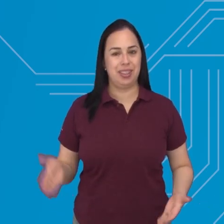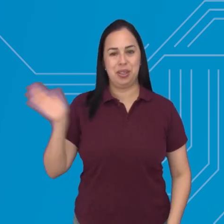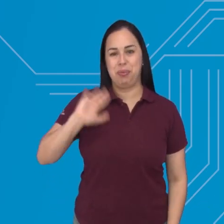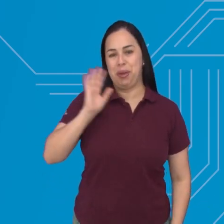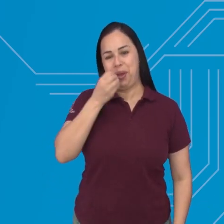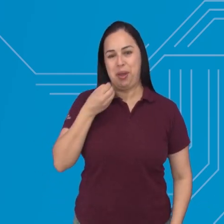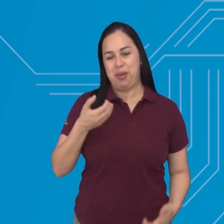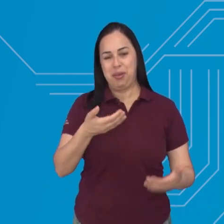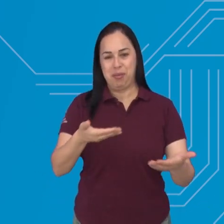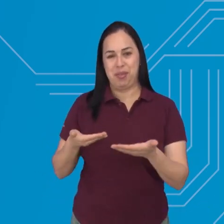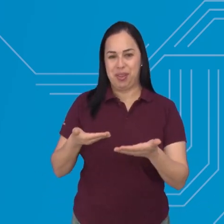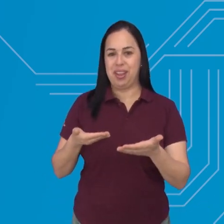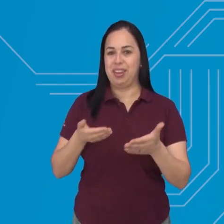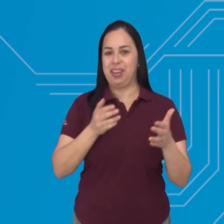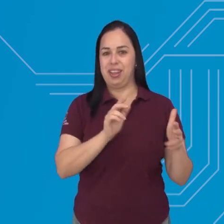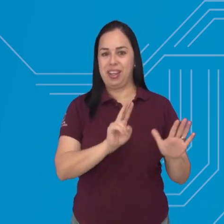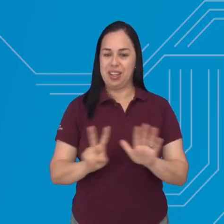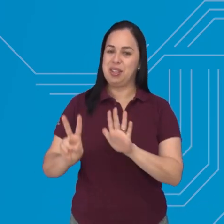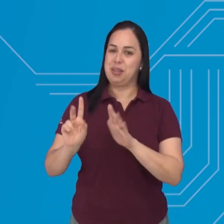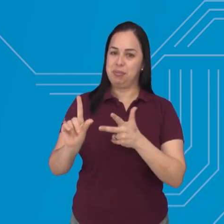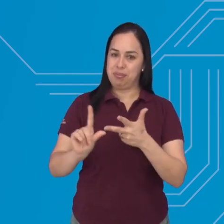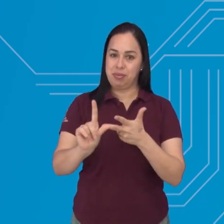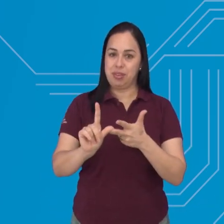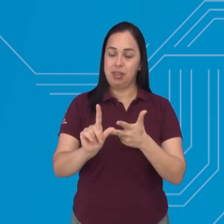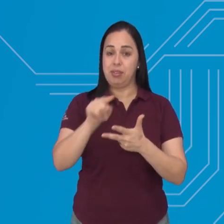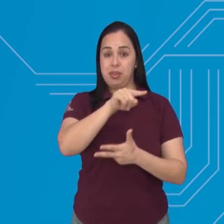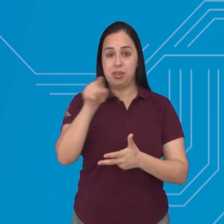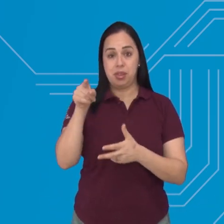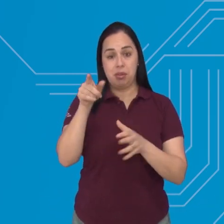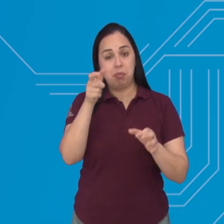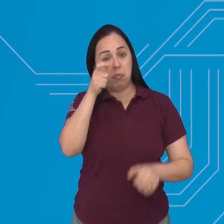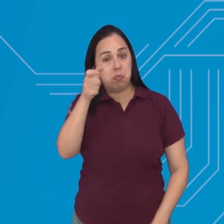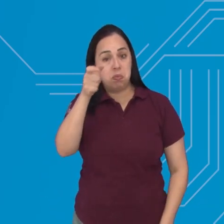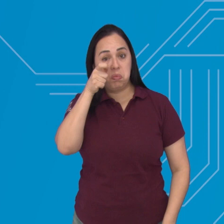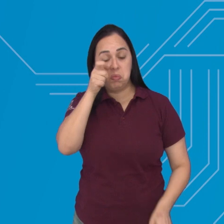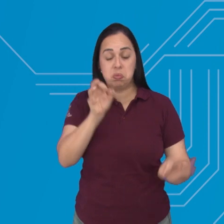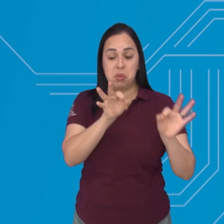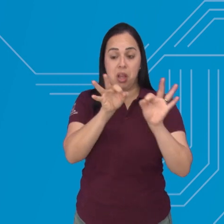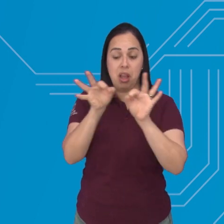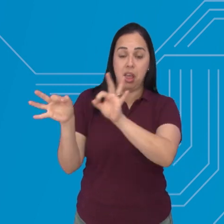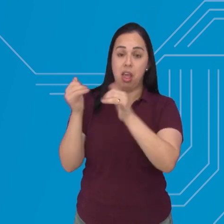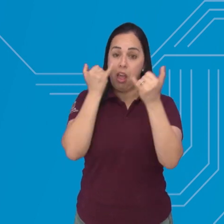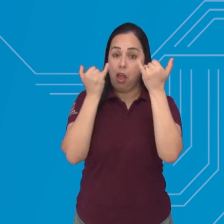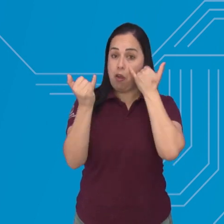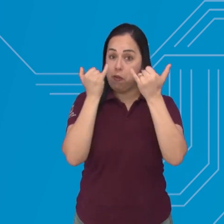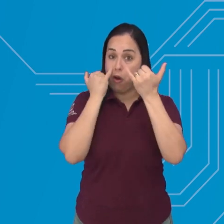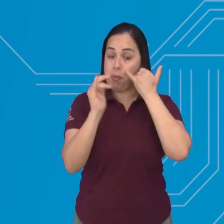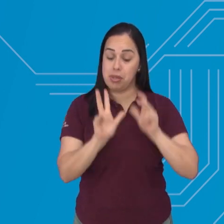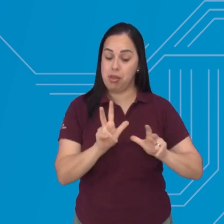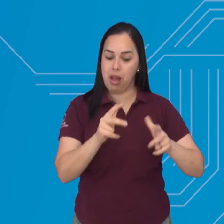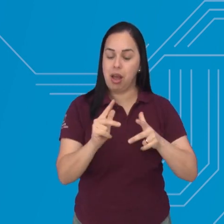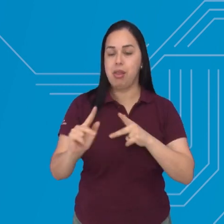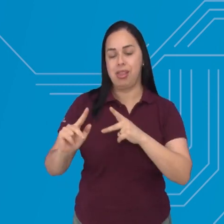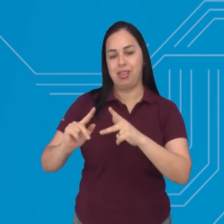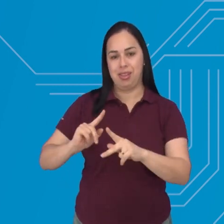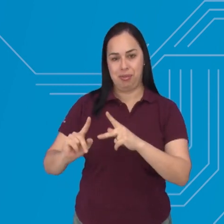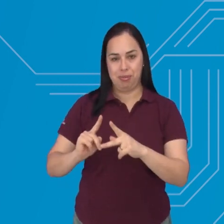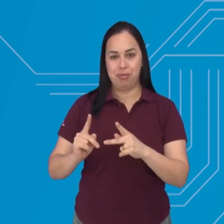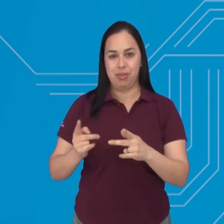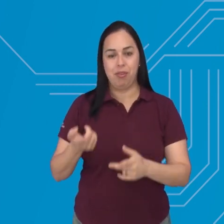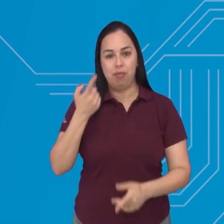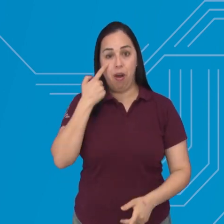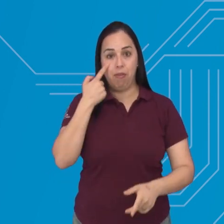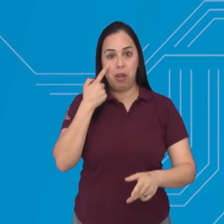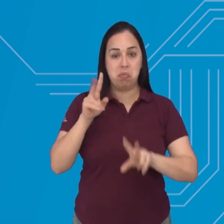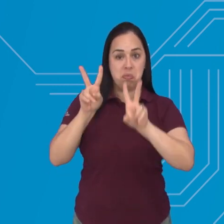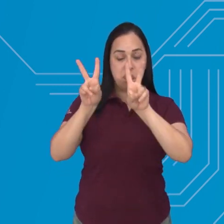Olá, seja muito bem-vindo ao Semana Legislativa. Aqui você confere o resumo das notícias que marcaram a semana na Câmara e na nossa